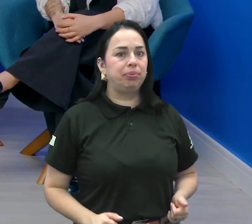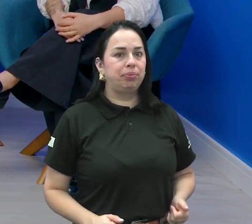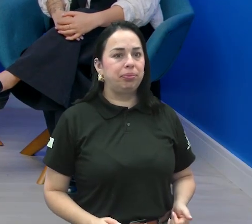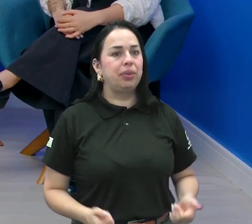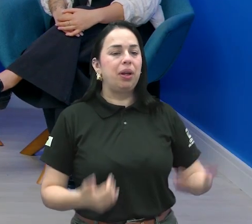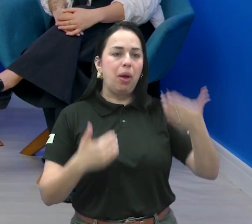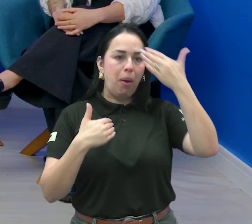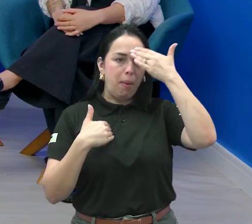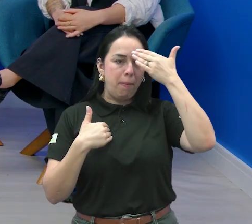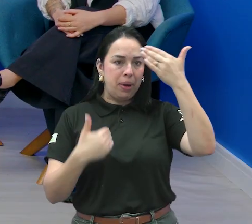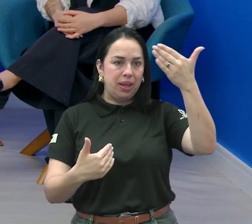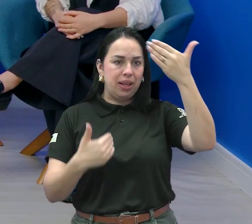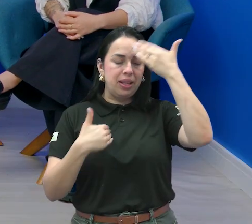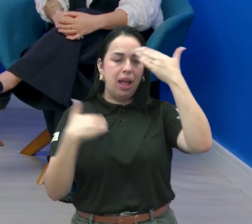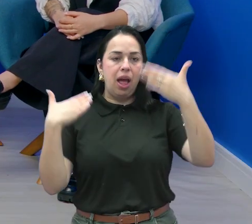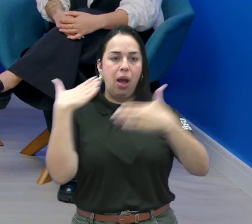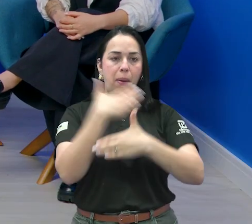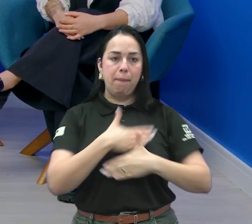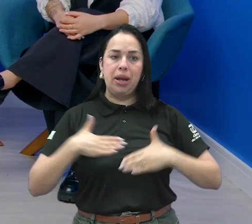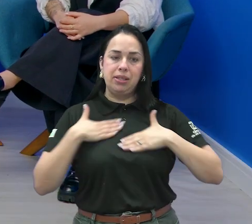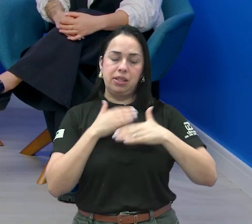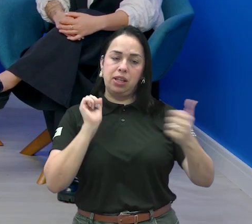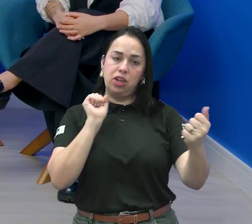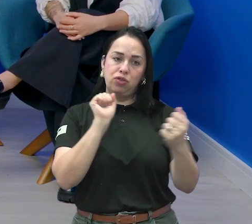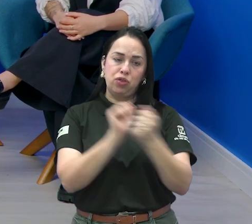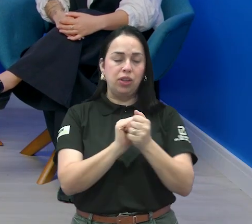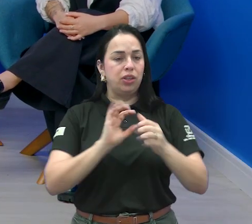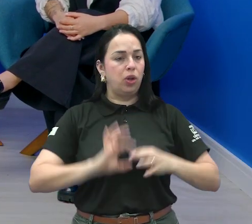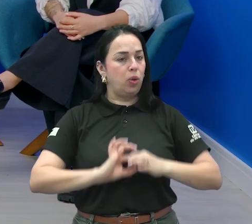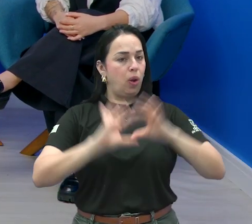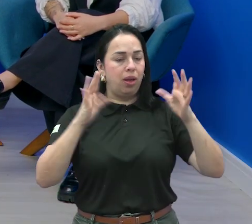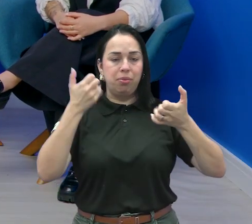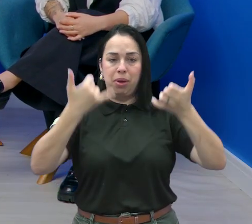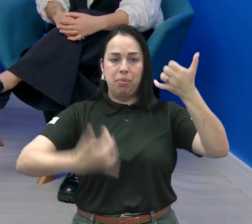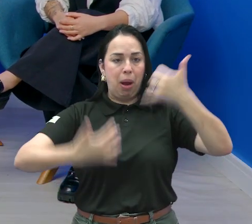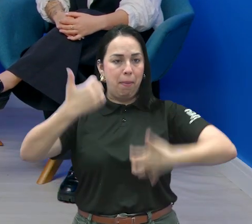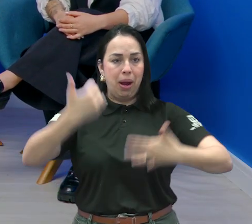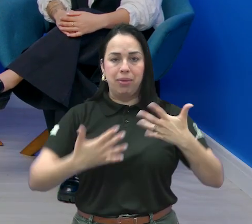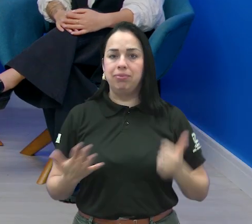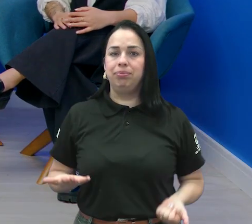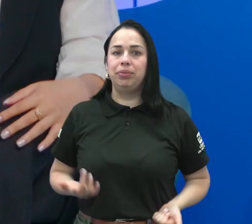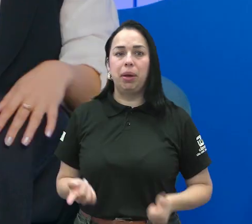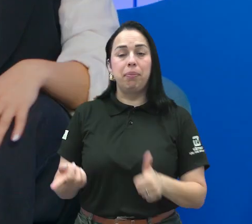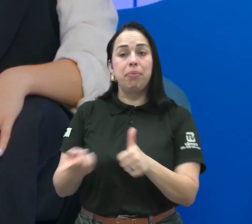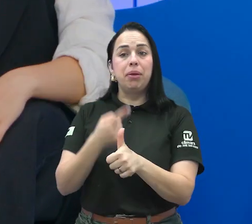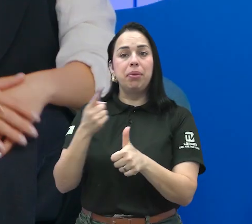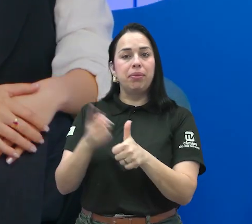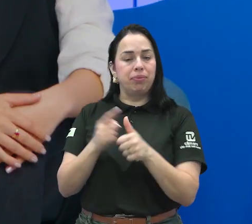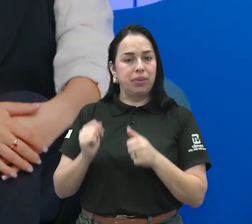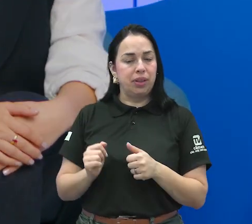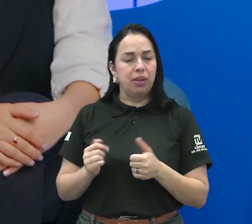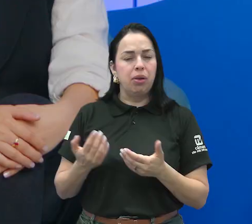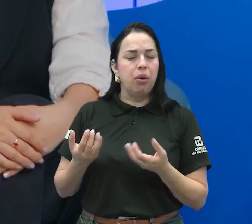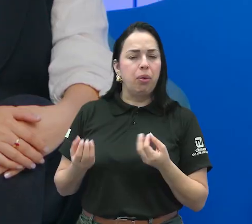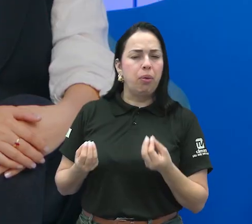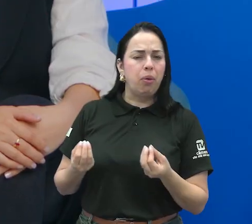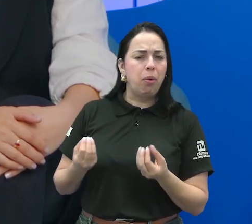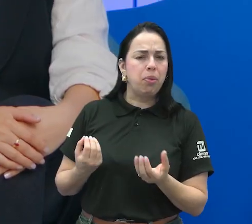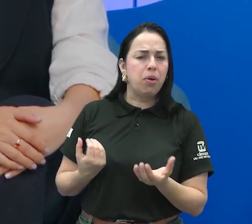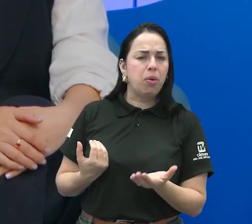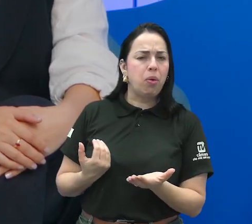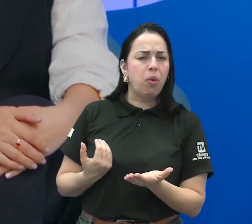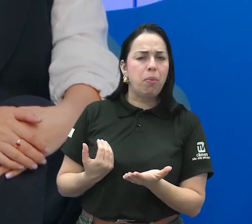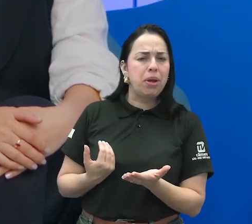professor. Obrigado, um prazer estar com vocês. Fico à disposição. Professor, primeiro de tudo, por onde a gente